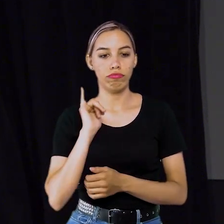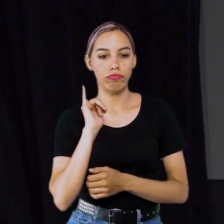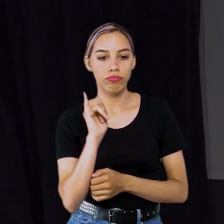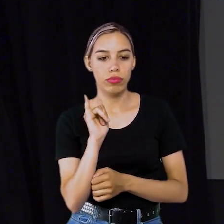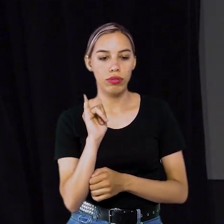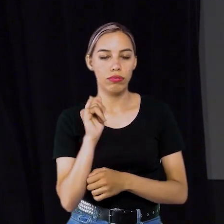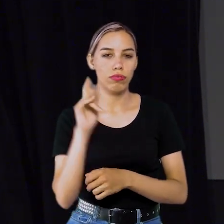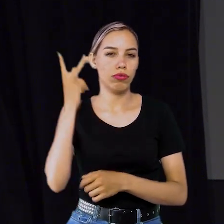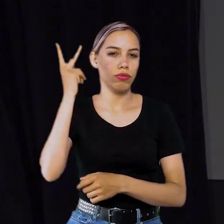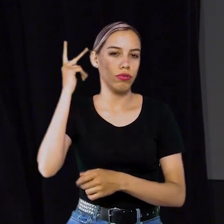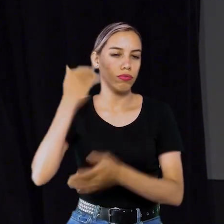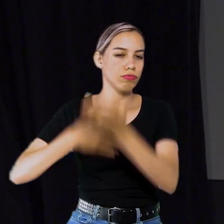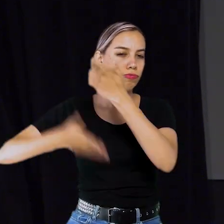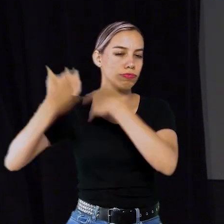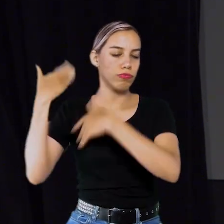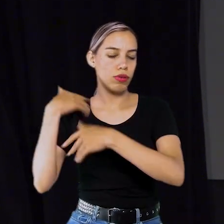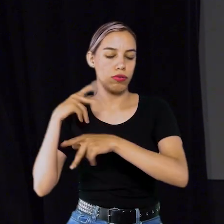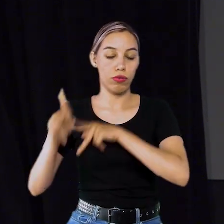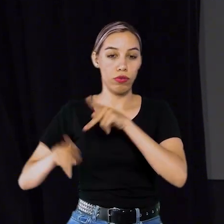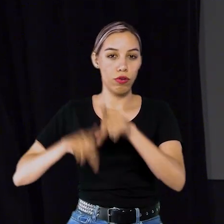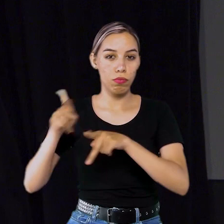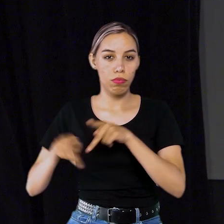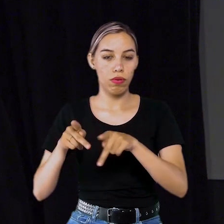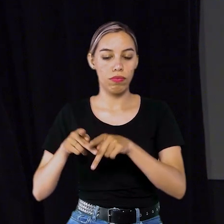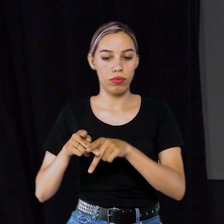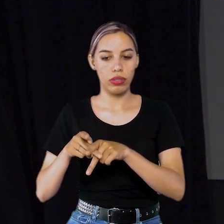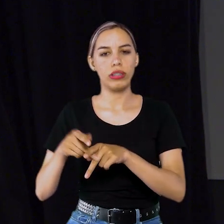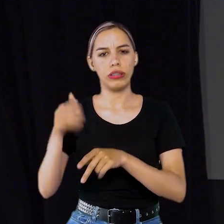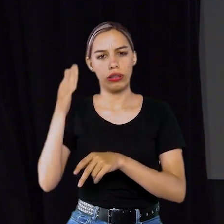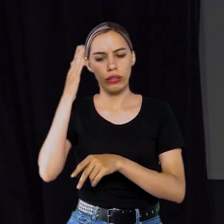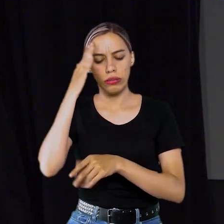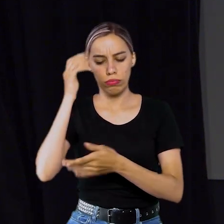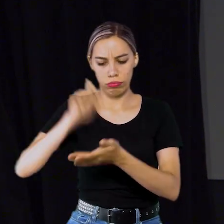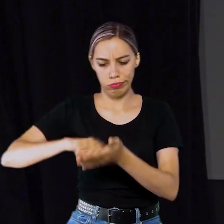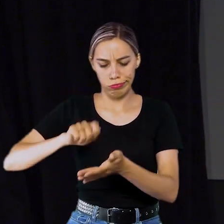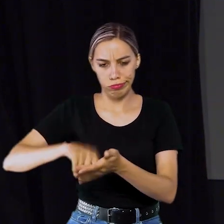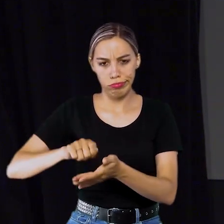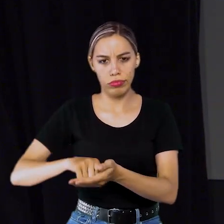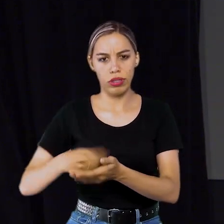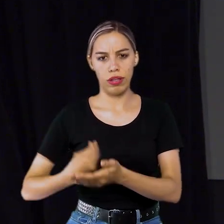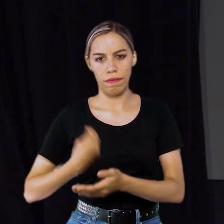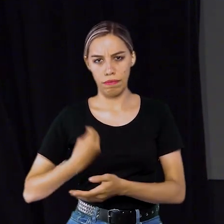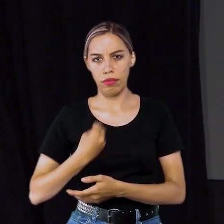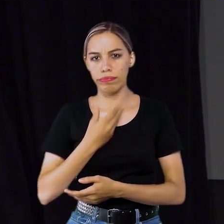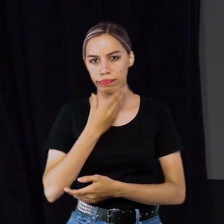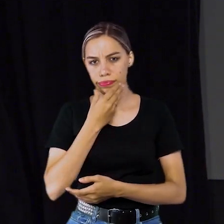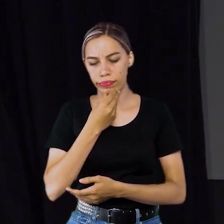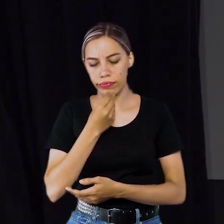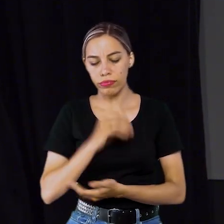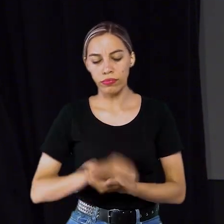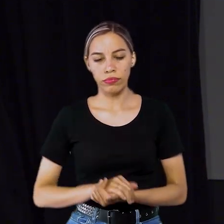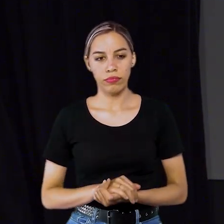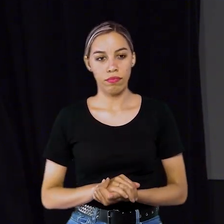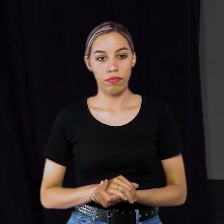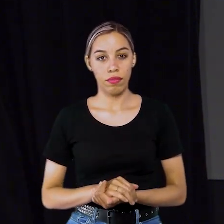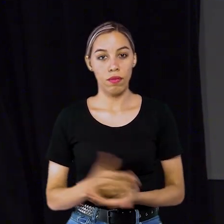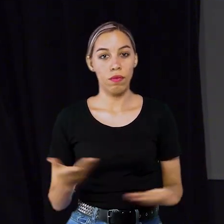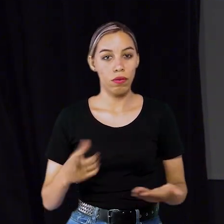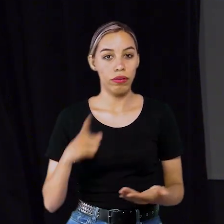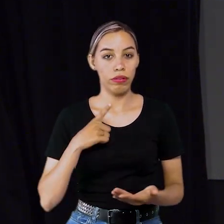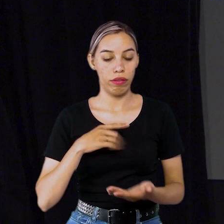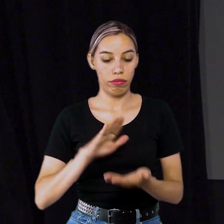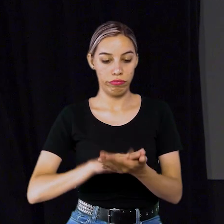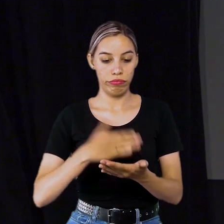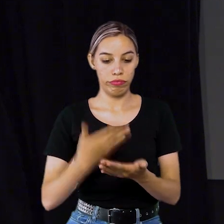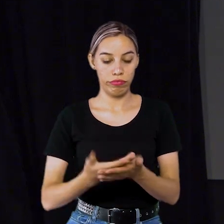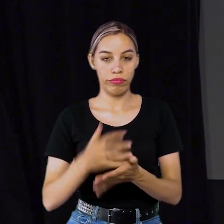narrativas históricas do povo se entrelaçam com dados autobiográficos da vida do autor. Contaremos, nesta noite,